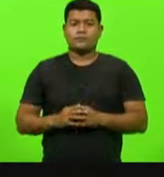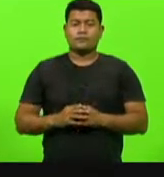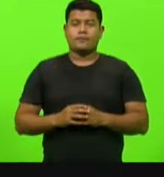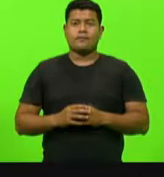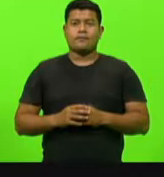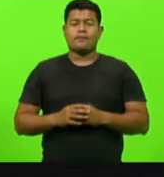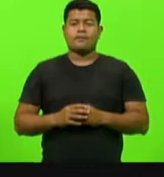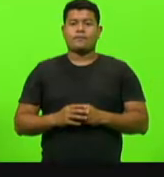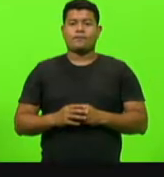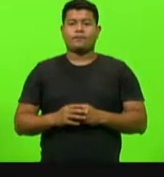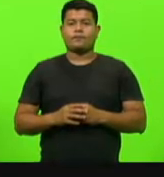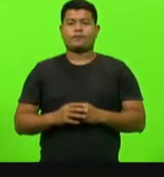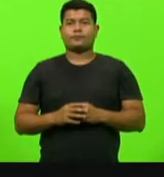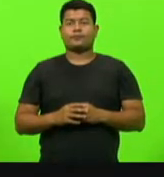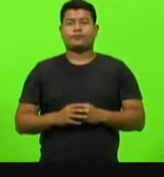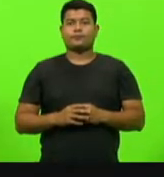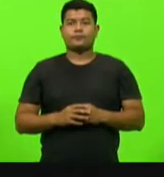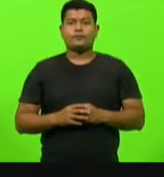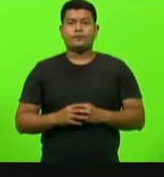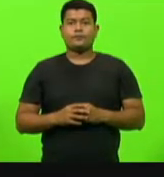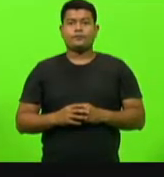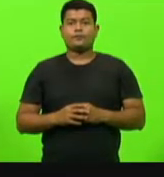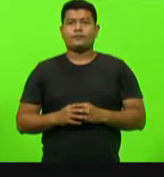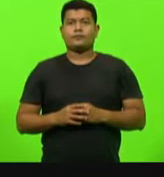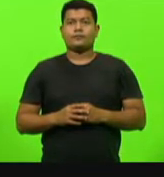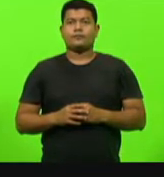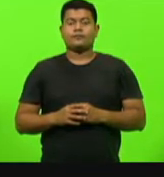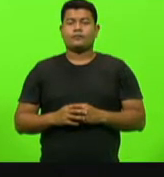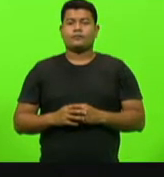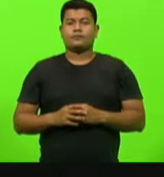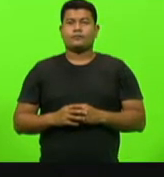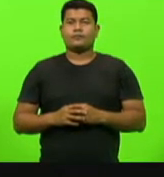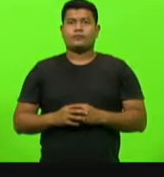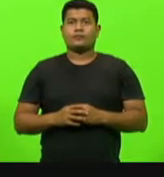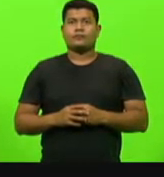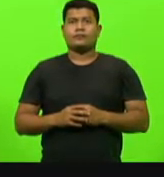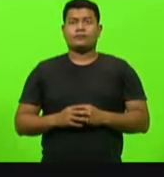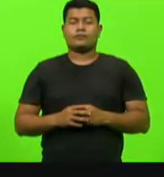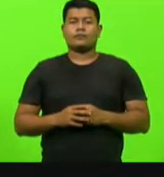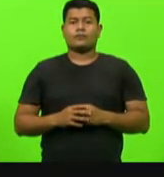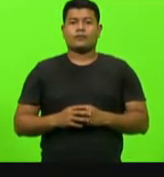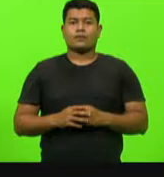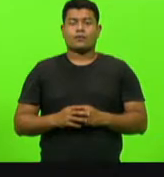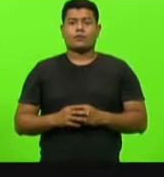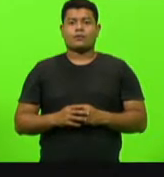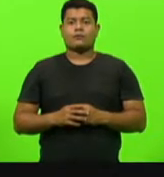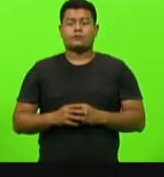Podemos votar 27 deputados, escolhemos o resultado.